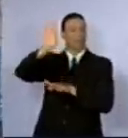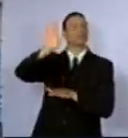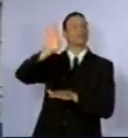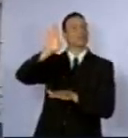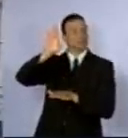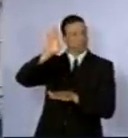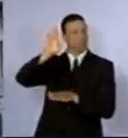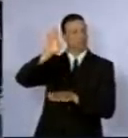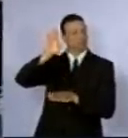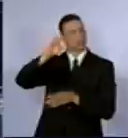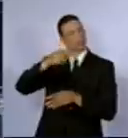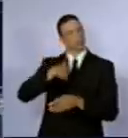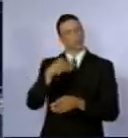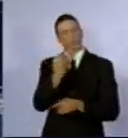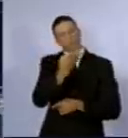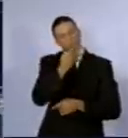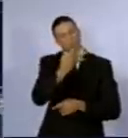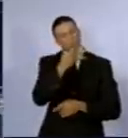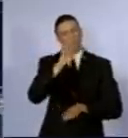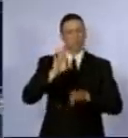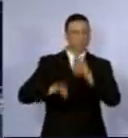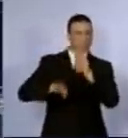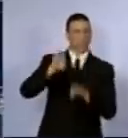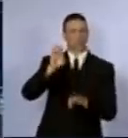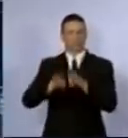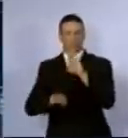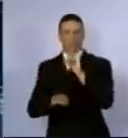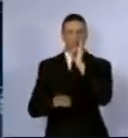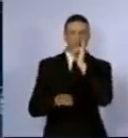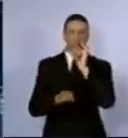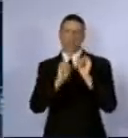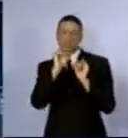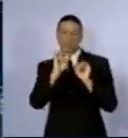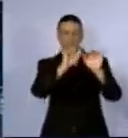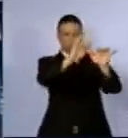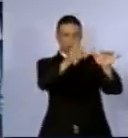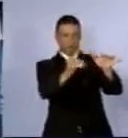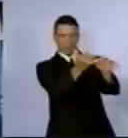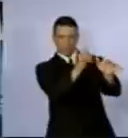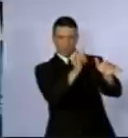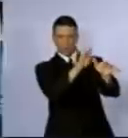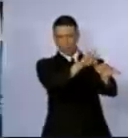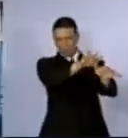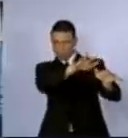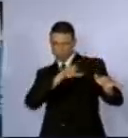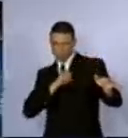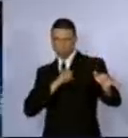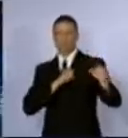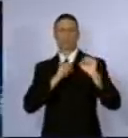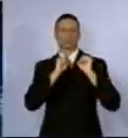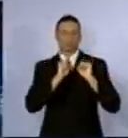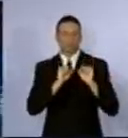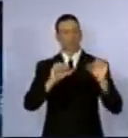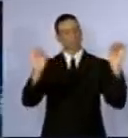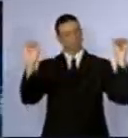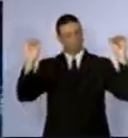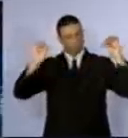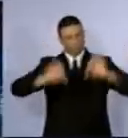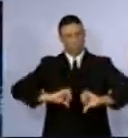que há alguns momentos uma única exposição pode ser esmagadora e pode causar muitos